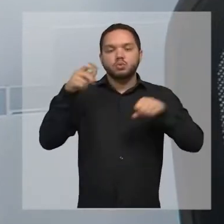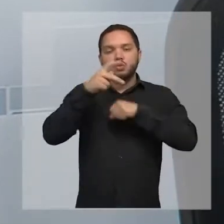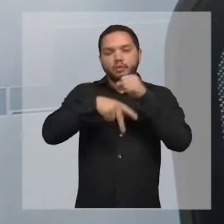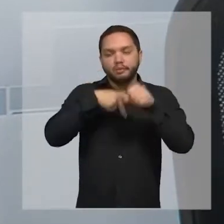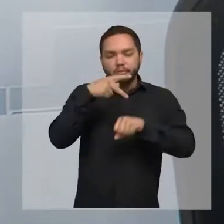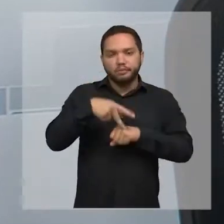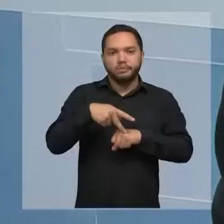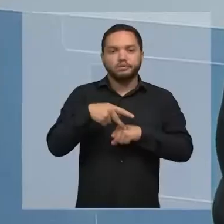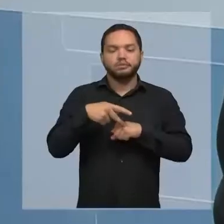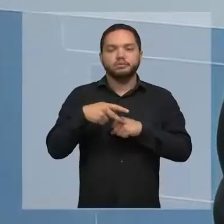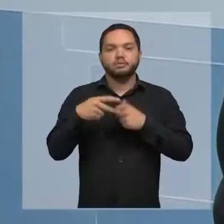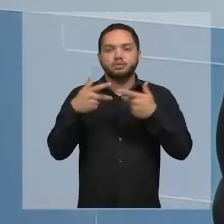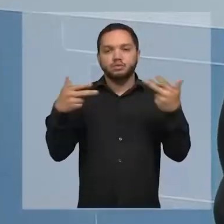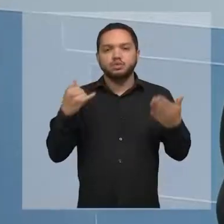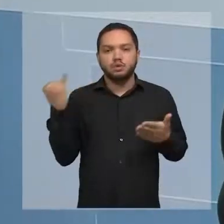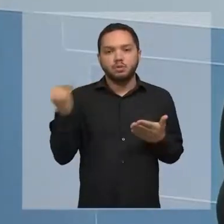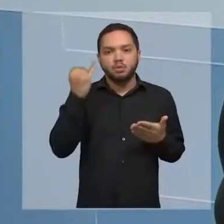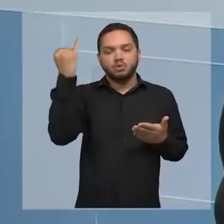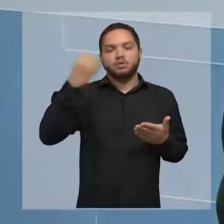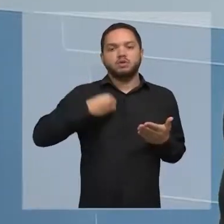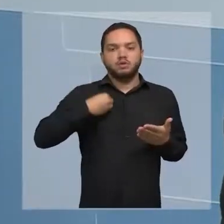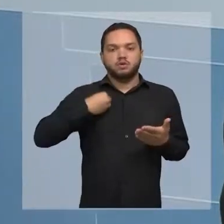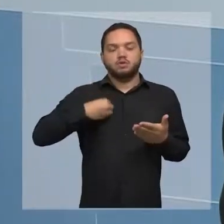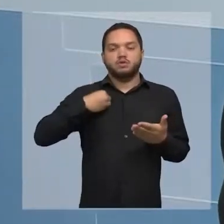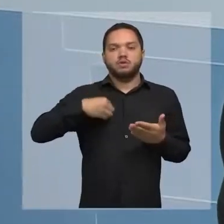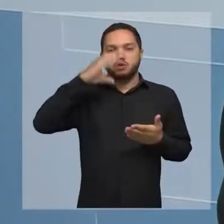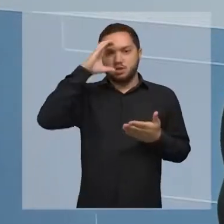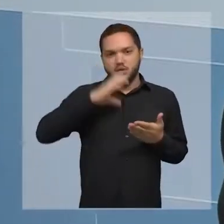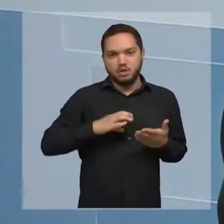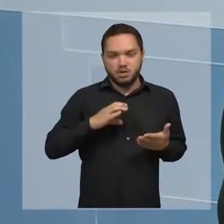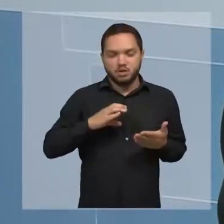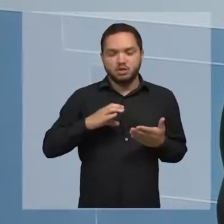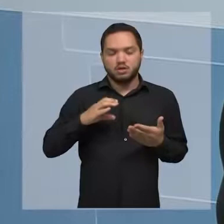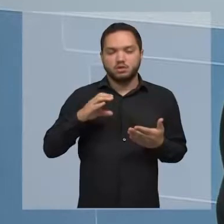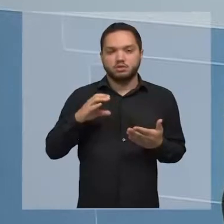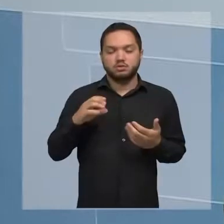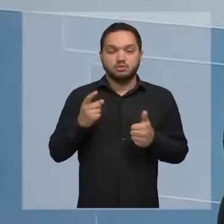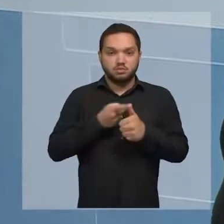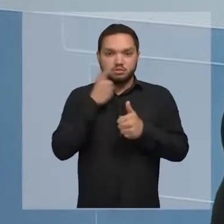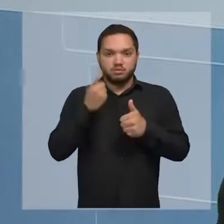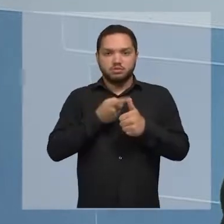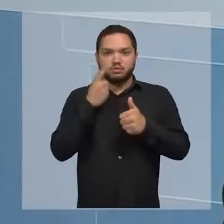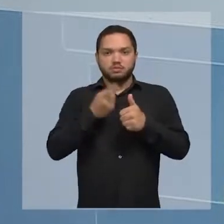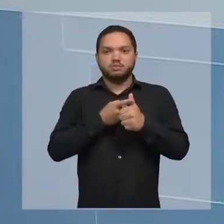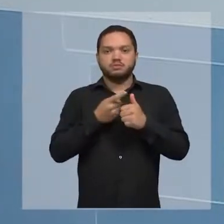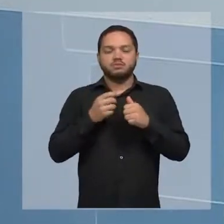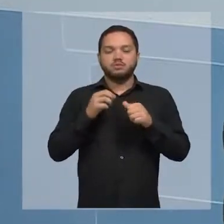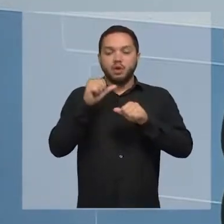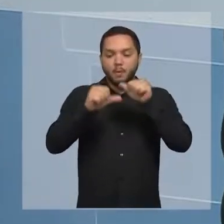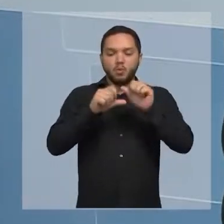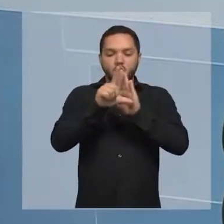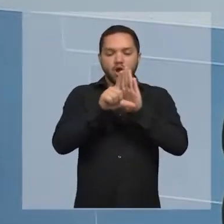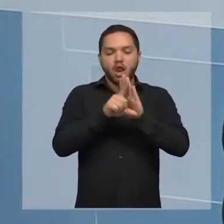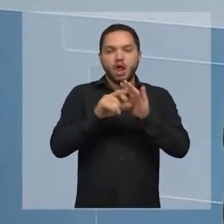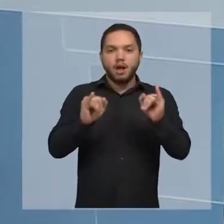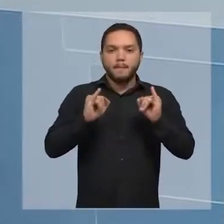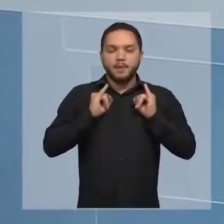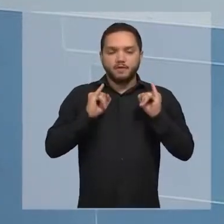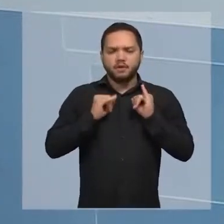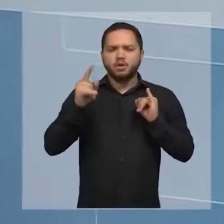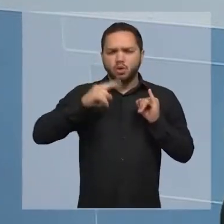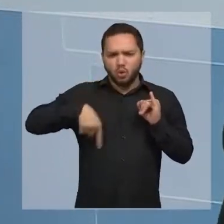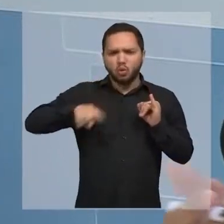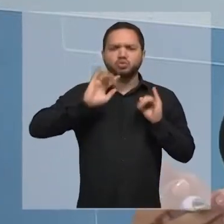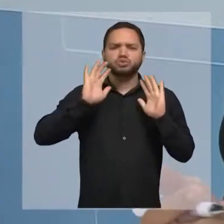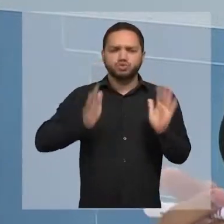temas nacionais e locais importantes para a vida do cidadão e da cidadã, para a cidadania. Primeiro, reforma da